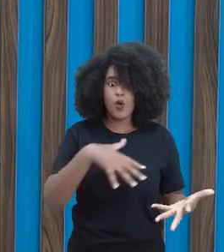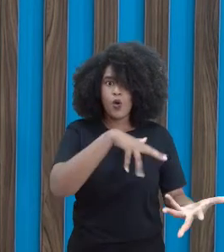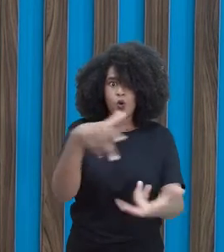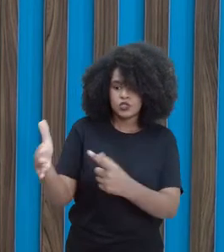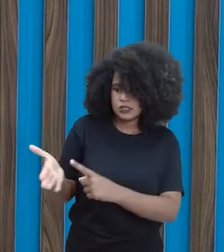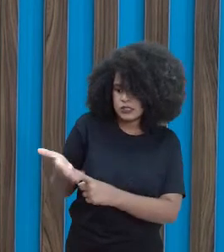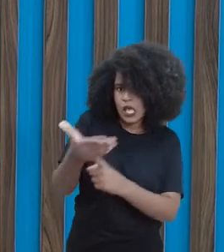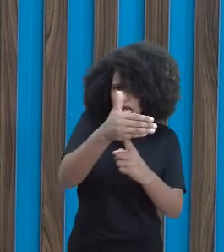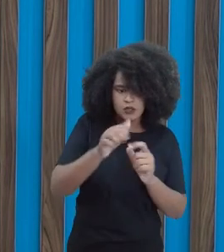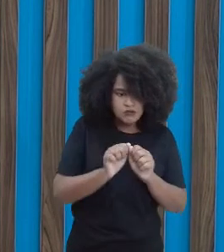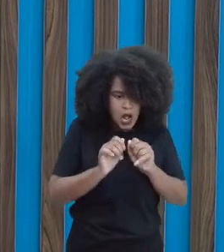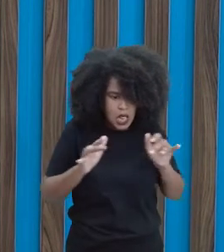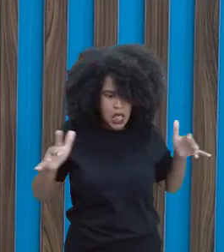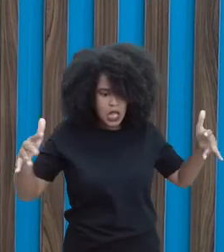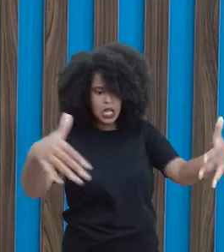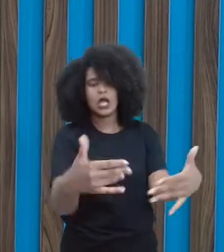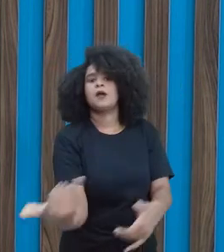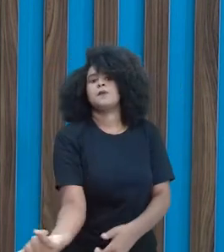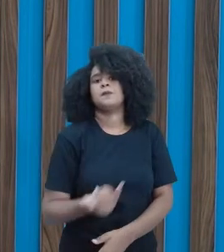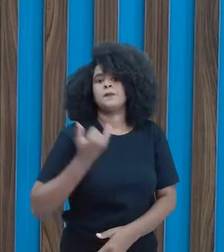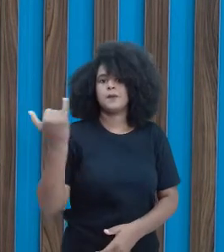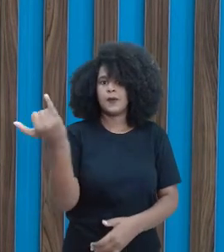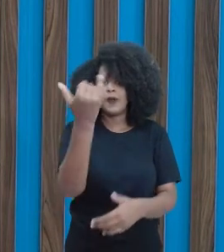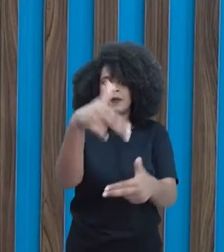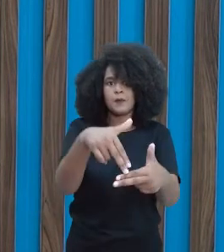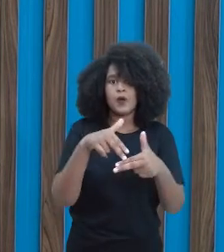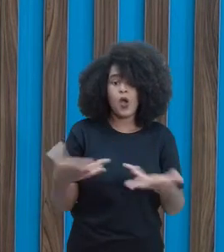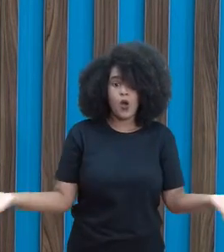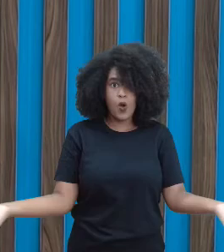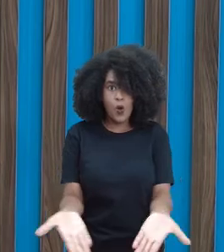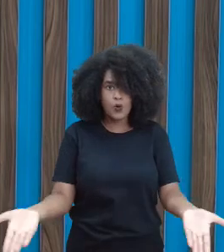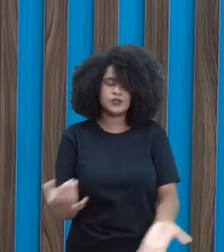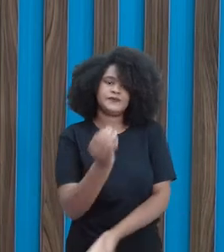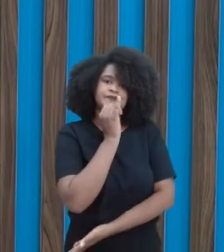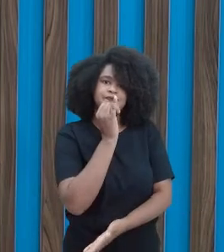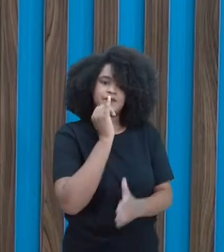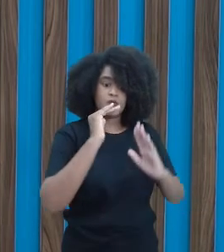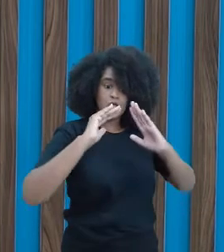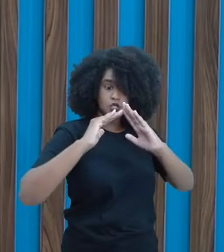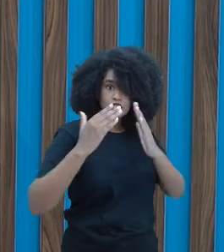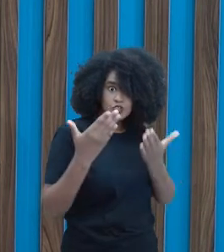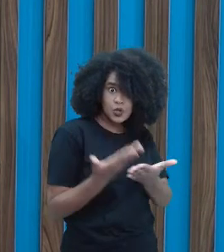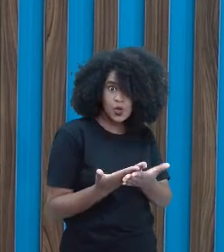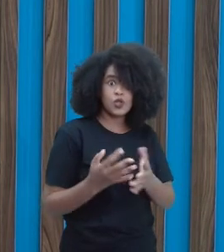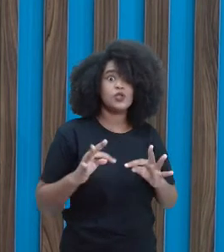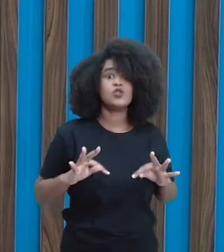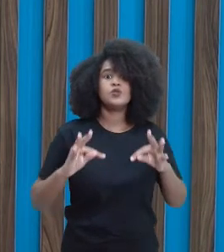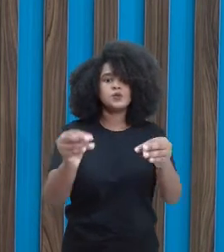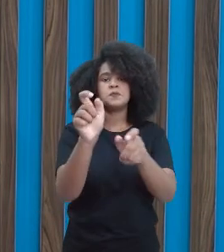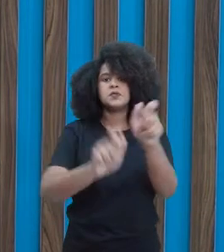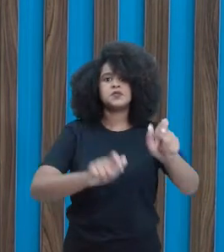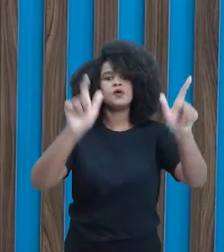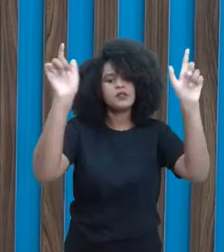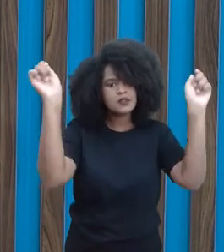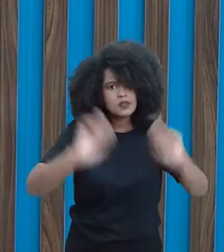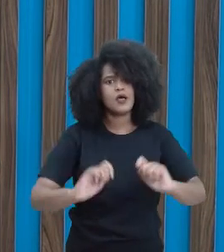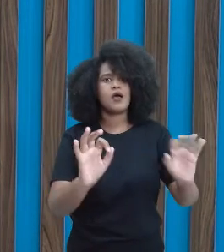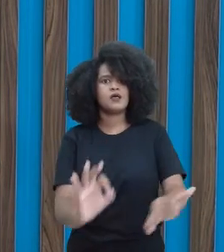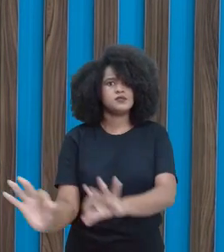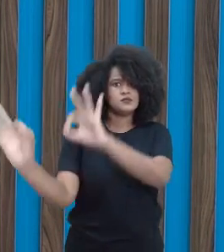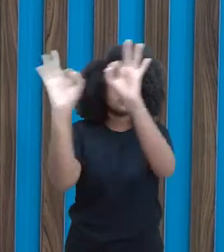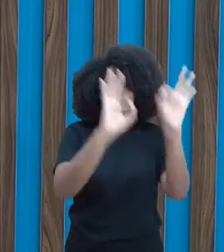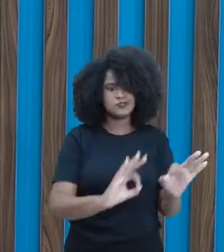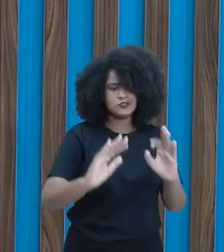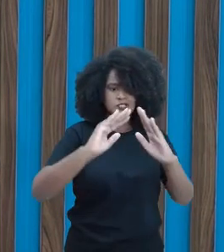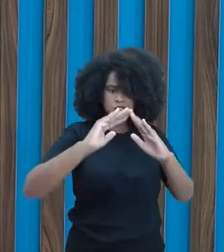globalização, onde hoje o que estamos fazendo aqui, né, a nossa escola mesmo, ela está aberta para o mundo. Ela está sendo construída